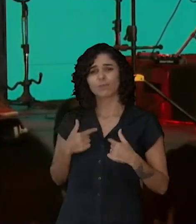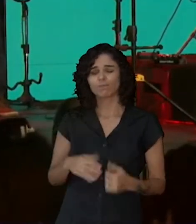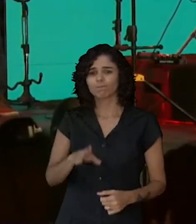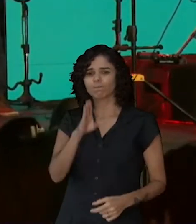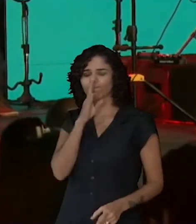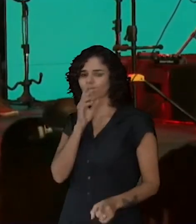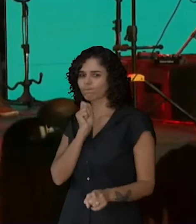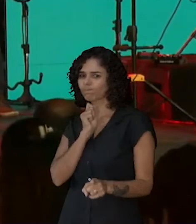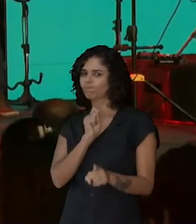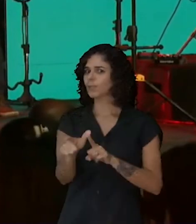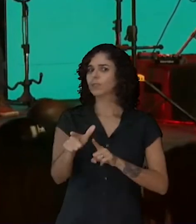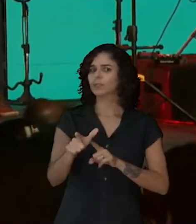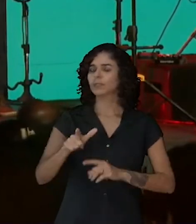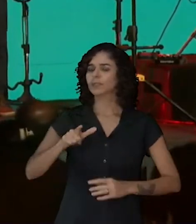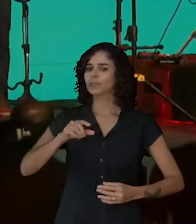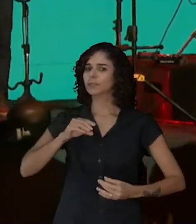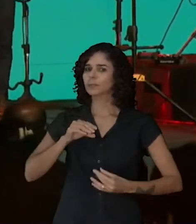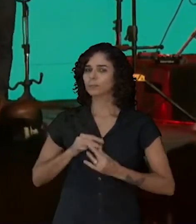de confusão.